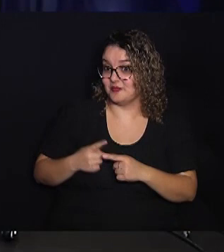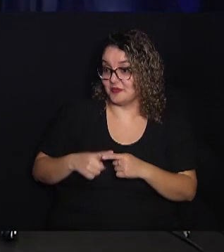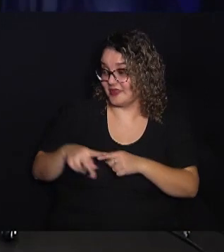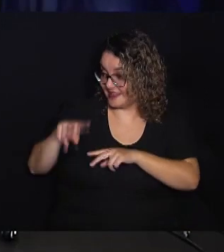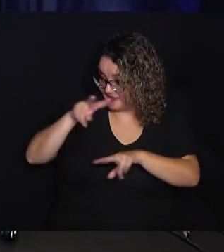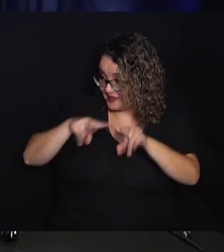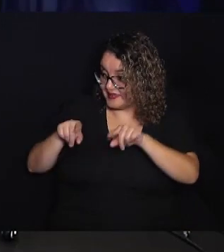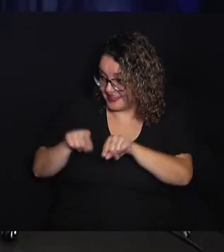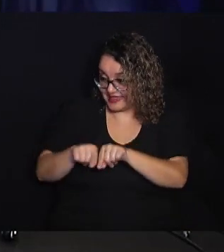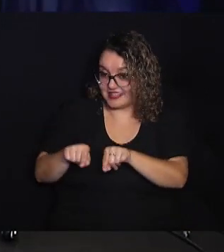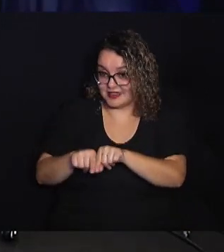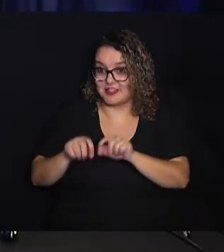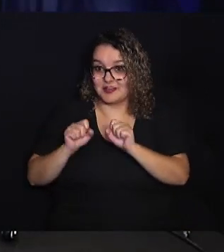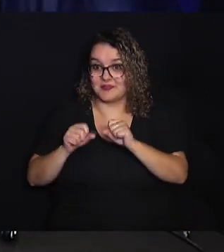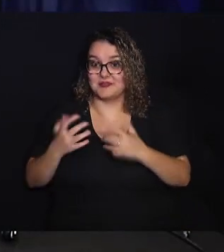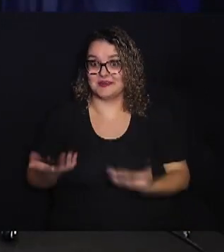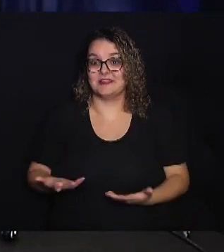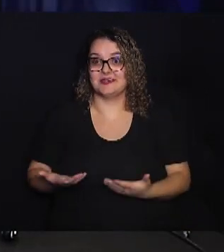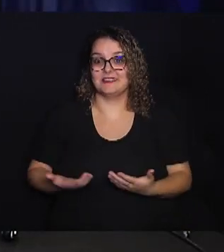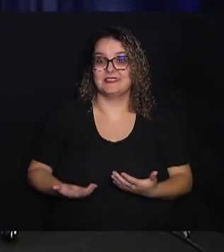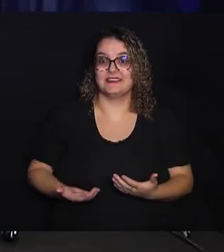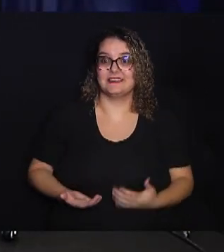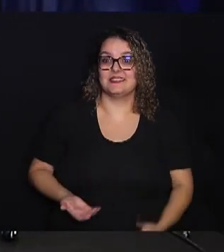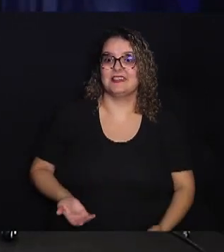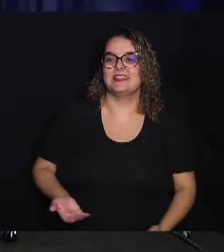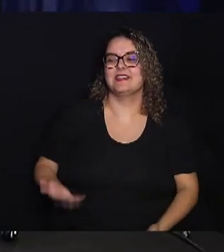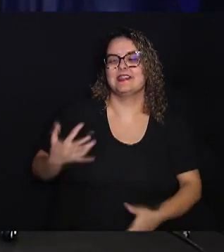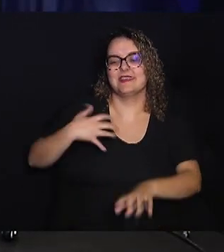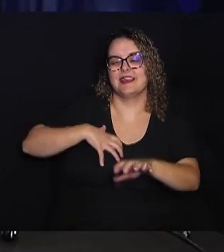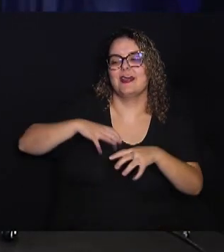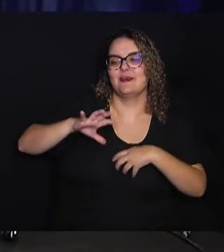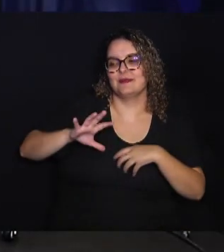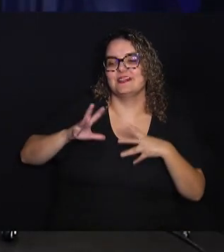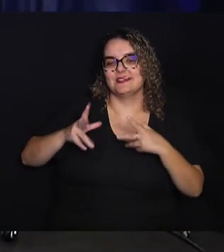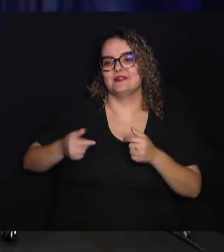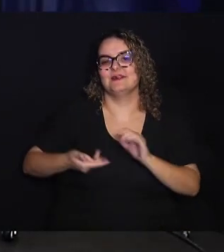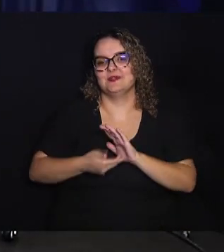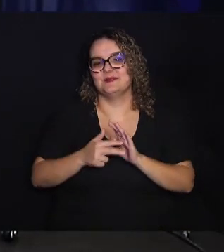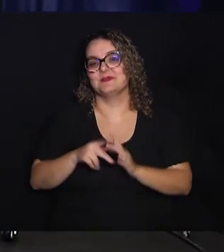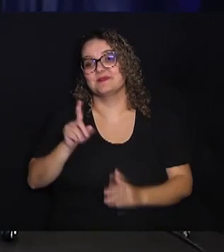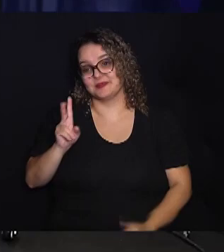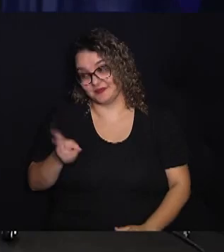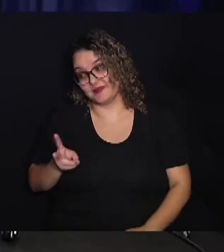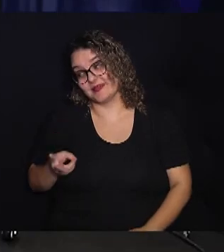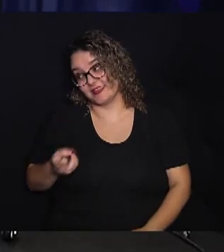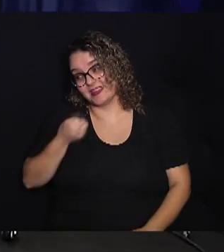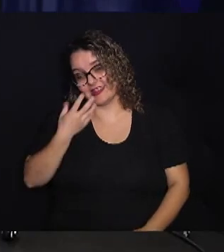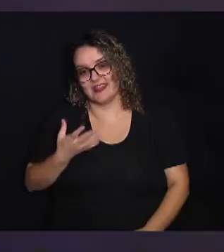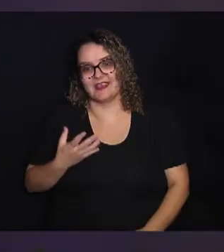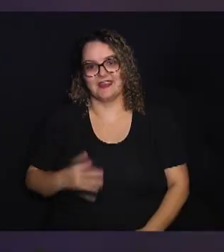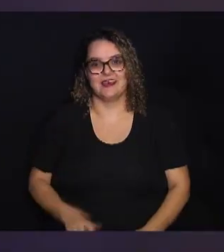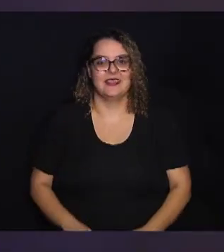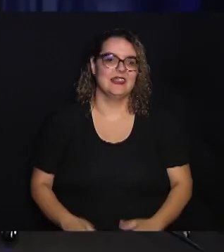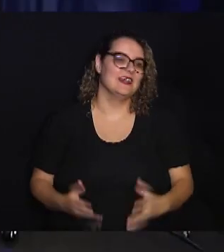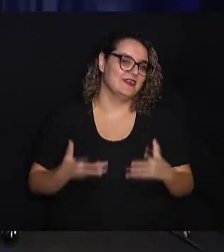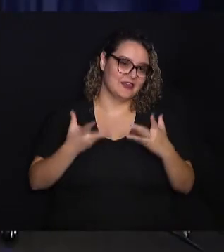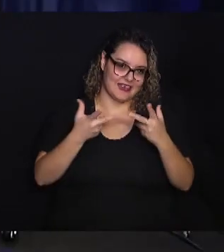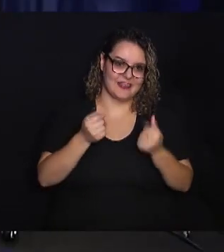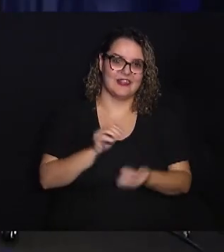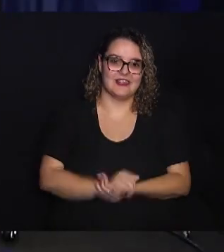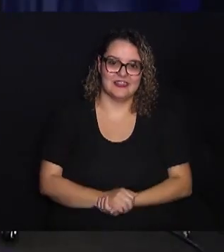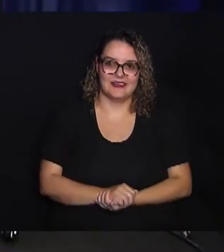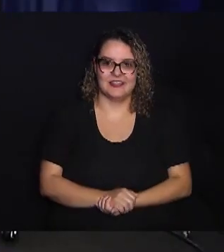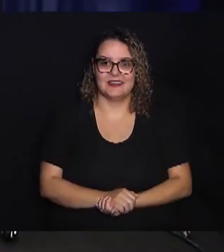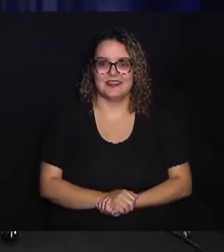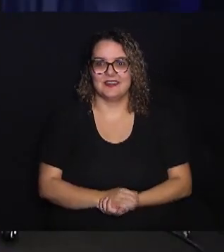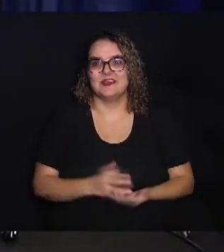né? A gente poder calçar o sapato do outro e vice-versa em todos os sentidos é sempre válido, né? Maravilhosa. Fica aí o convite